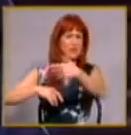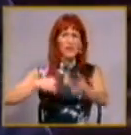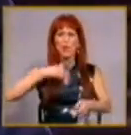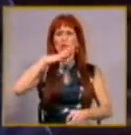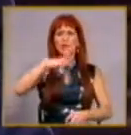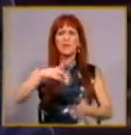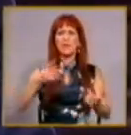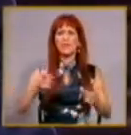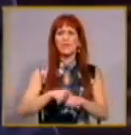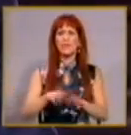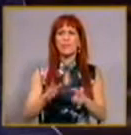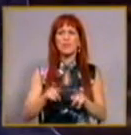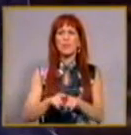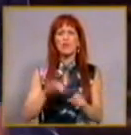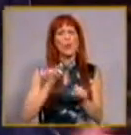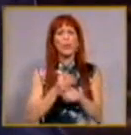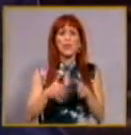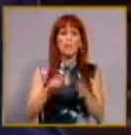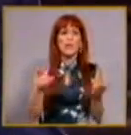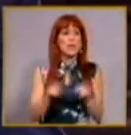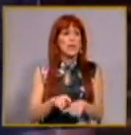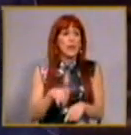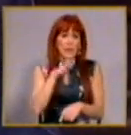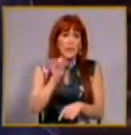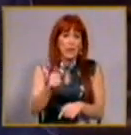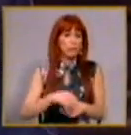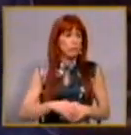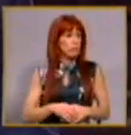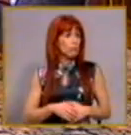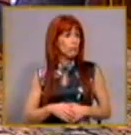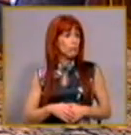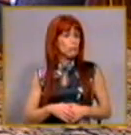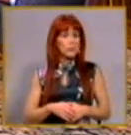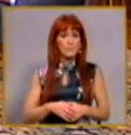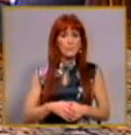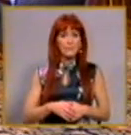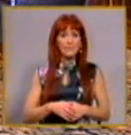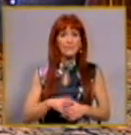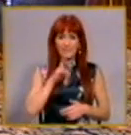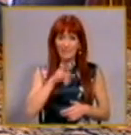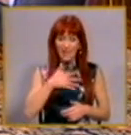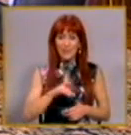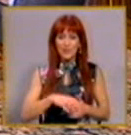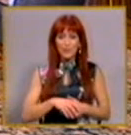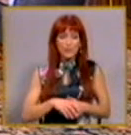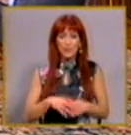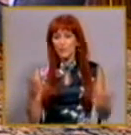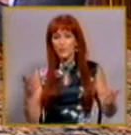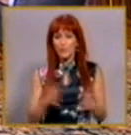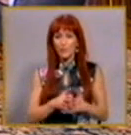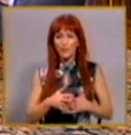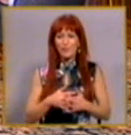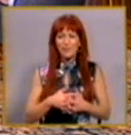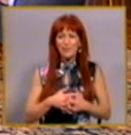nós precisamos de ter um outro caminho. E diz isso e diz bem. Quer responder? Não,